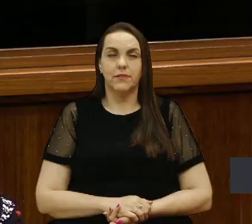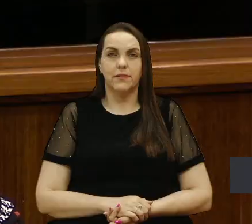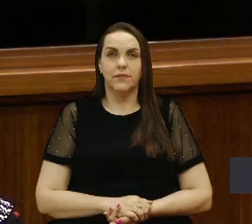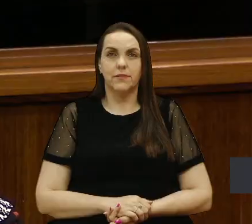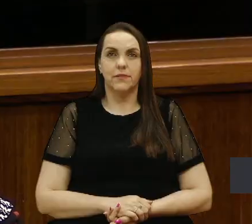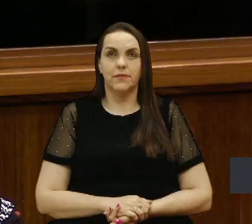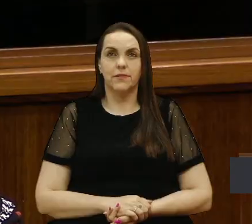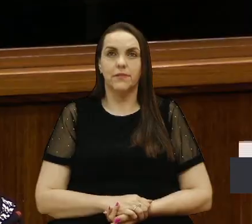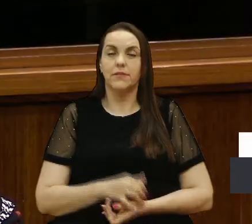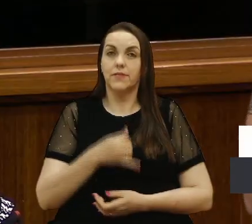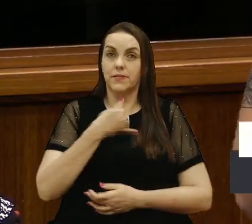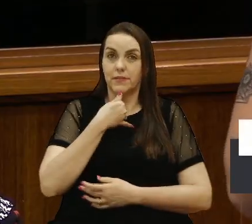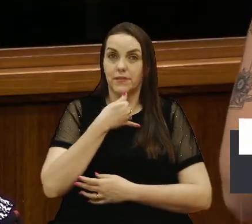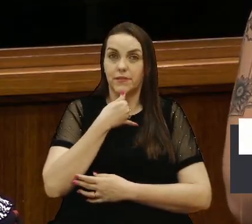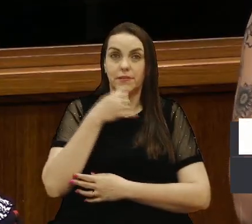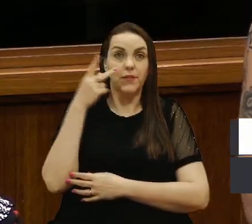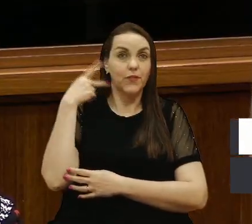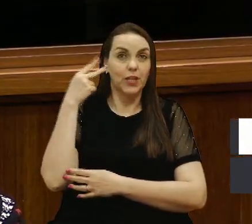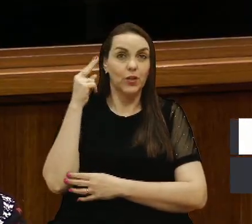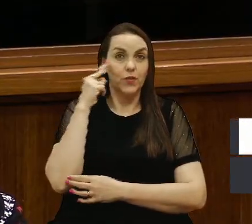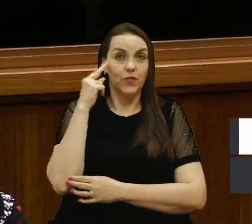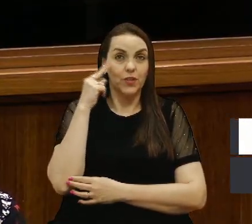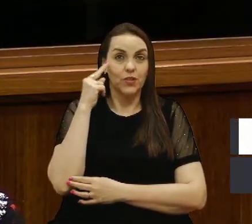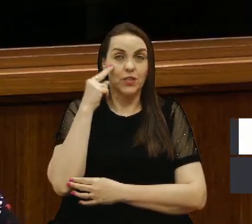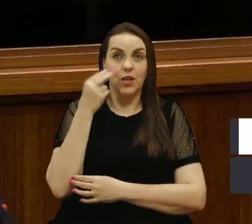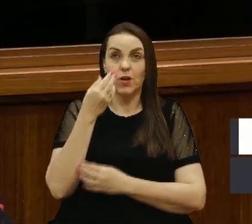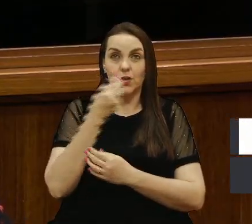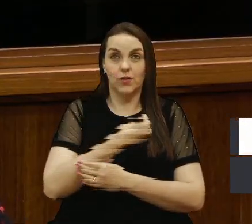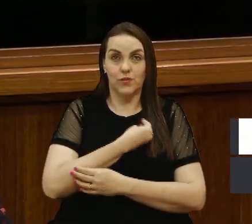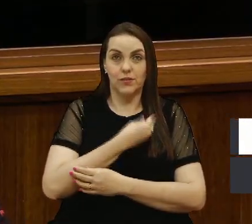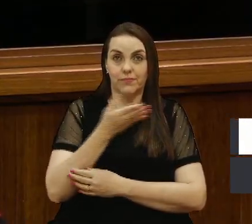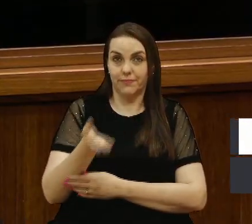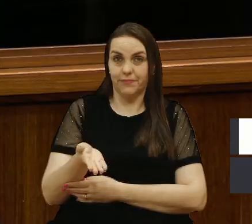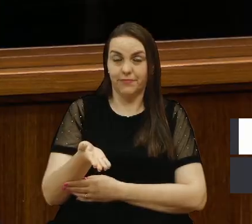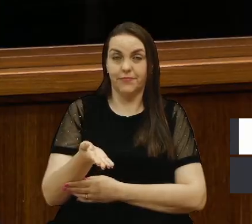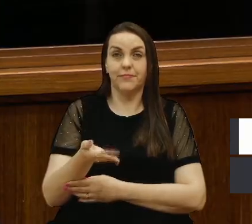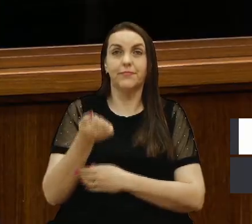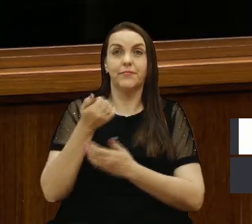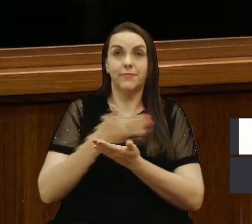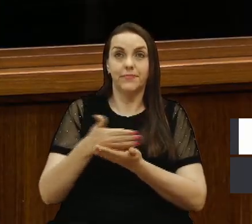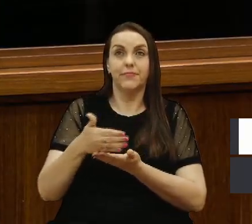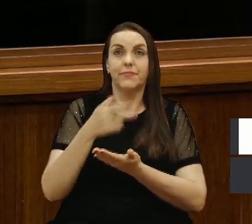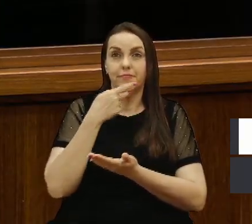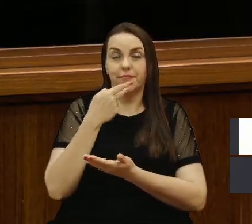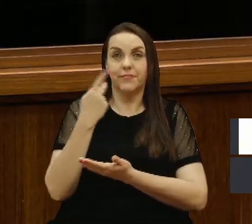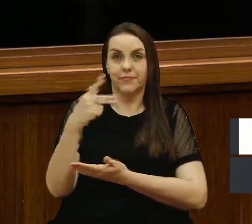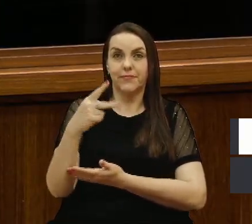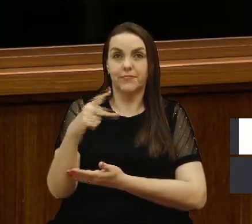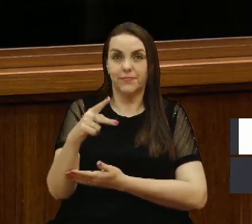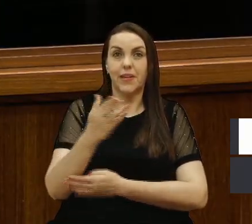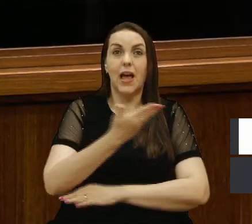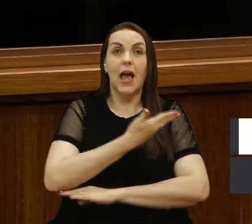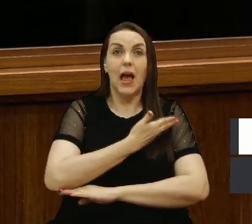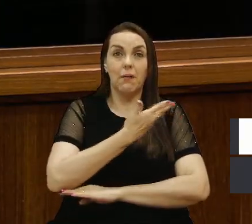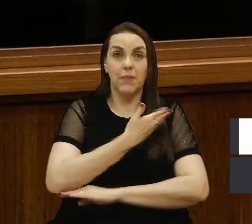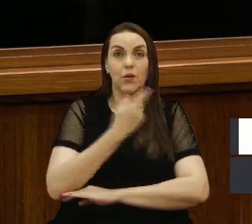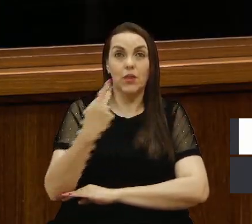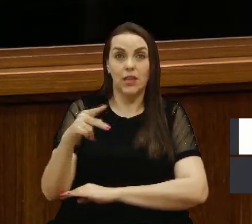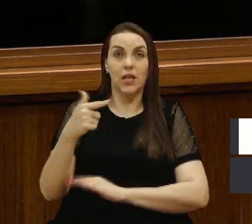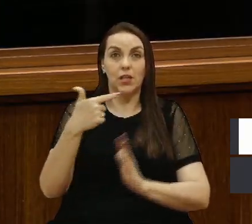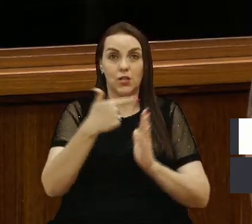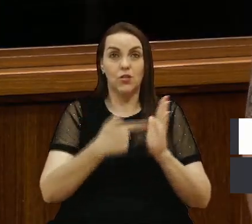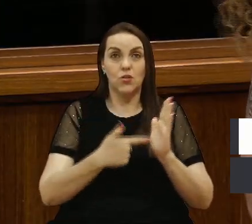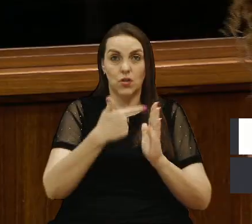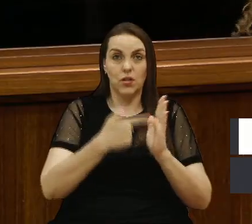Uma pena que o vereador Fantinel não está aqui, porque eu quero iniciar falando para ele, já que ele tem um amigo soldador, que